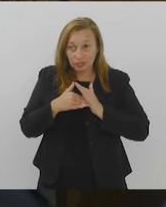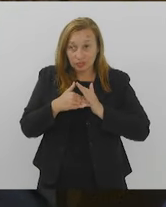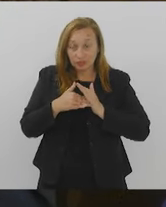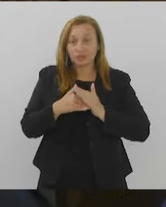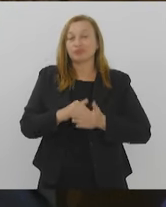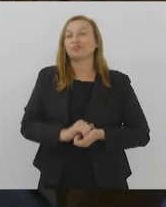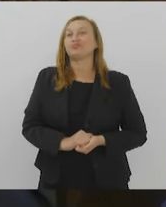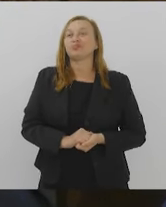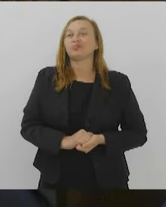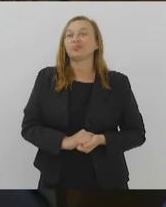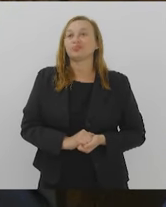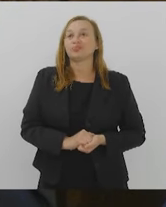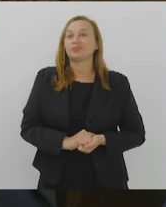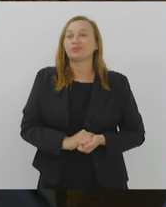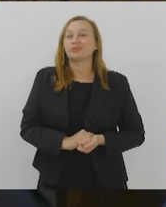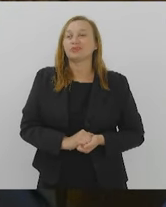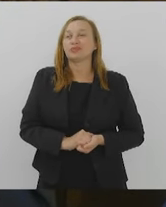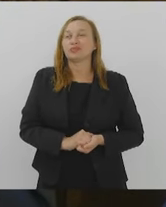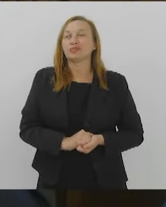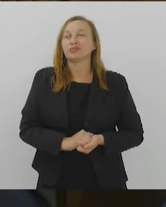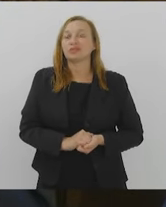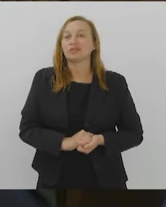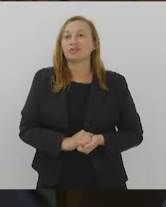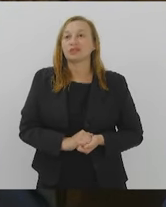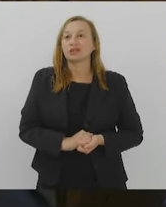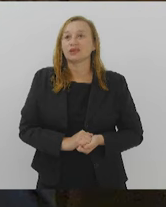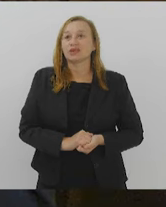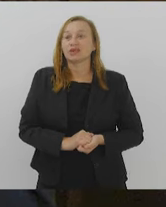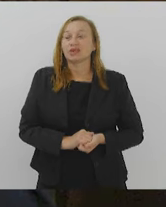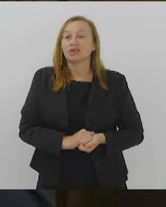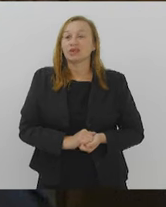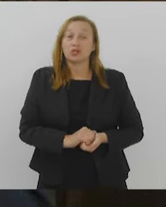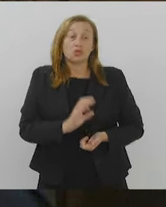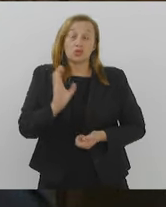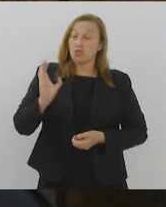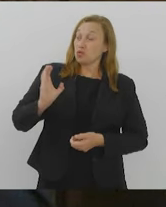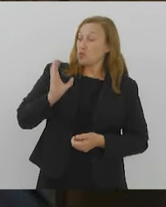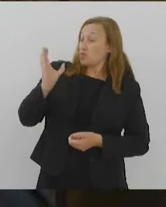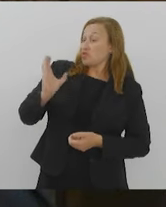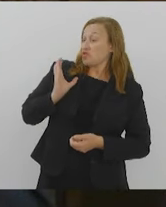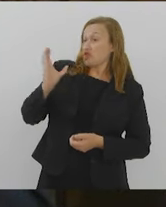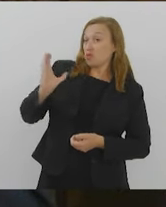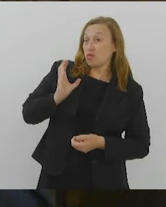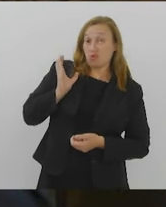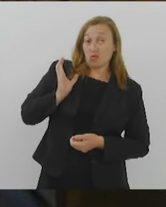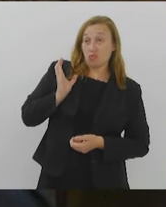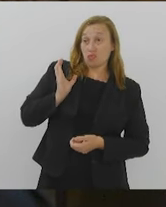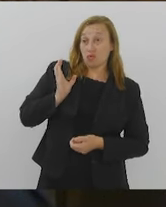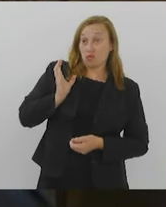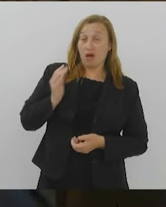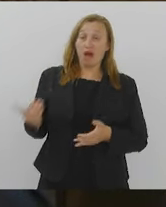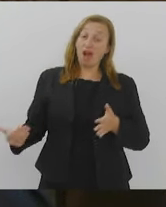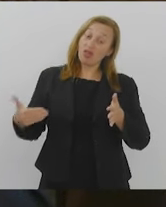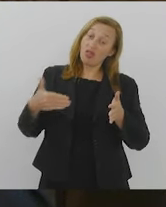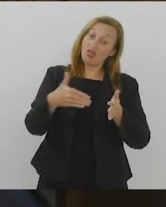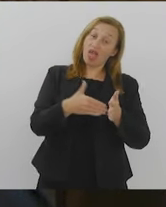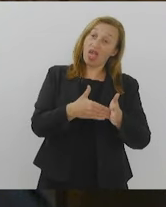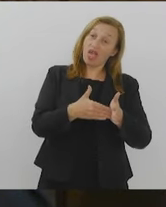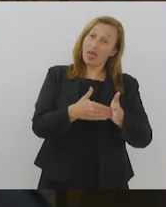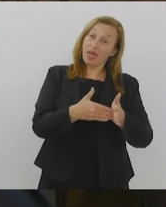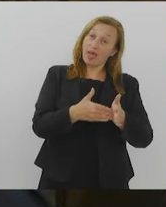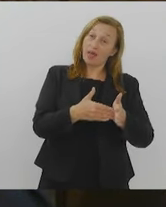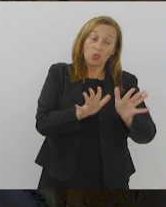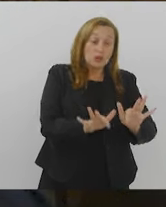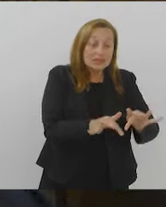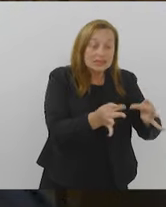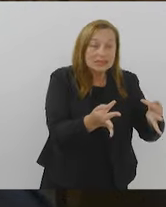aquele que tenha o maior poder aquisitivo até aquele que seja